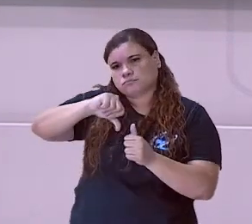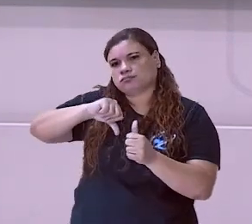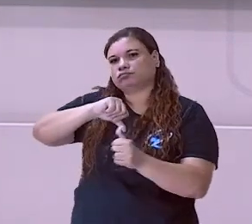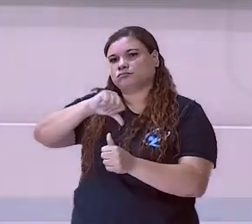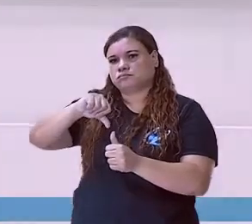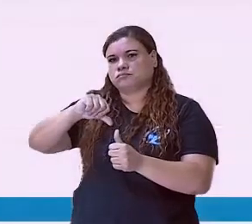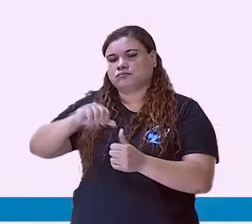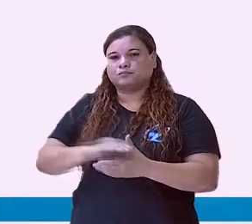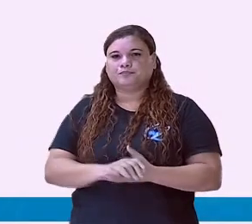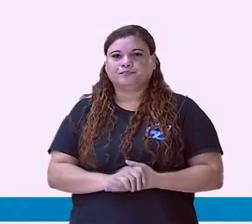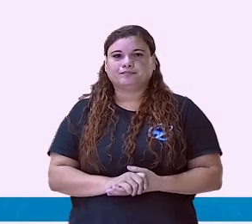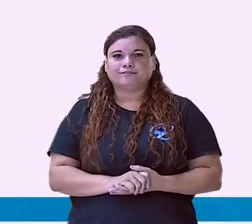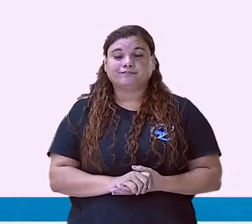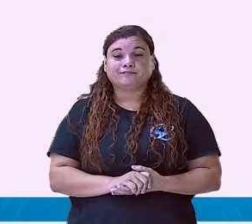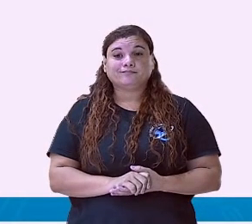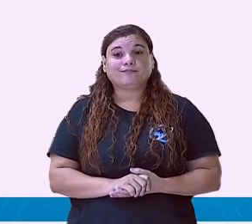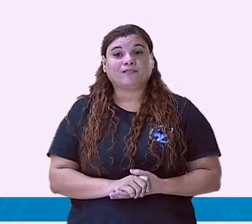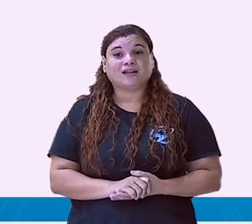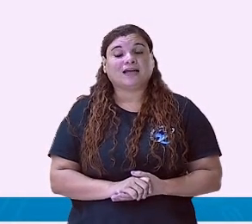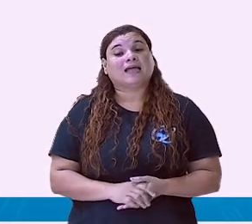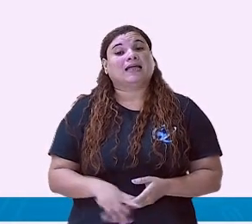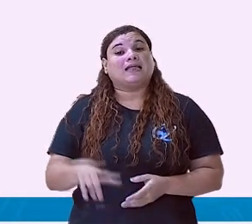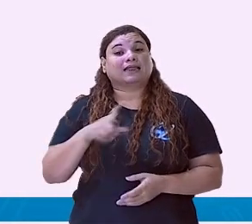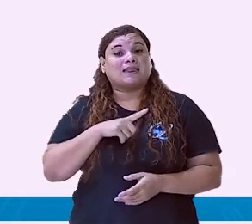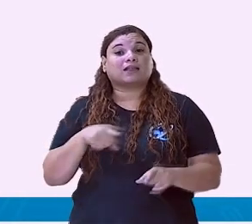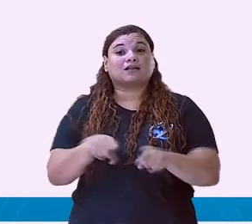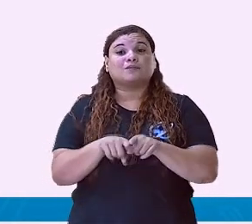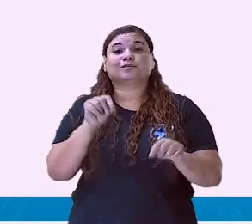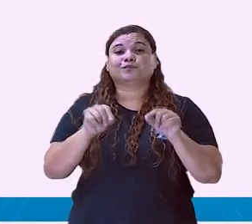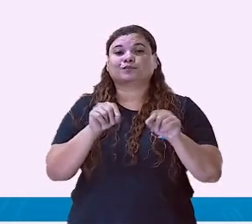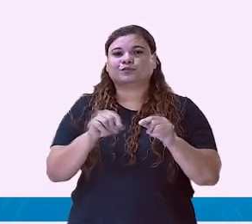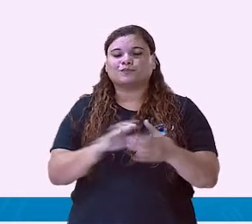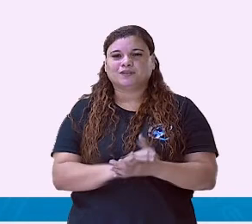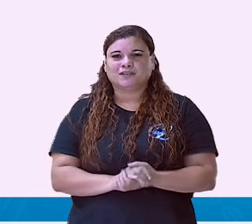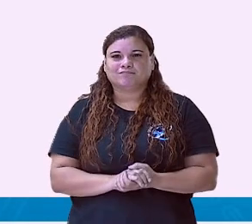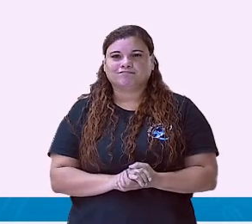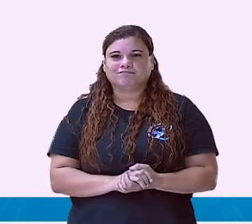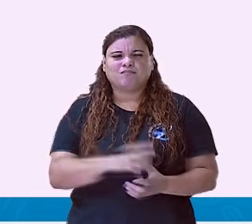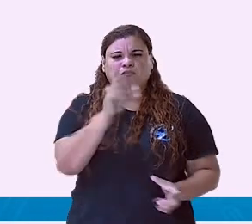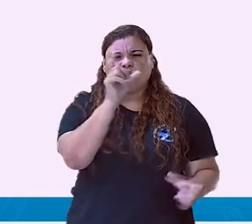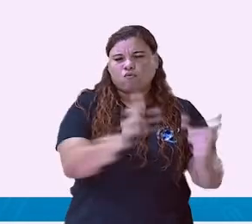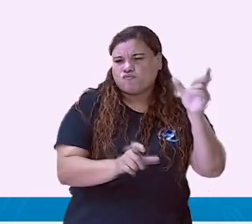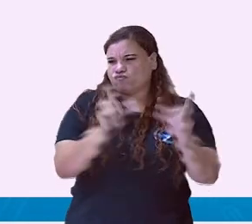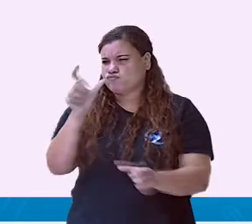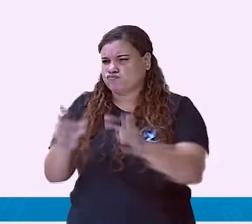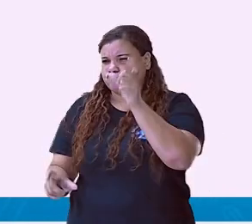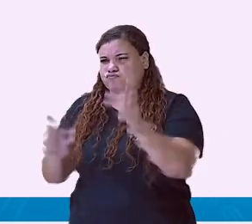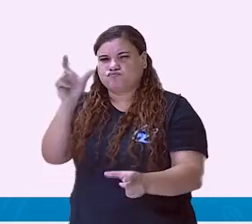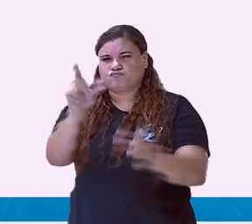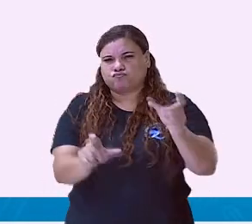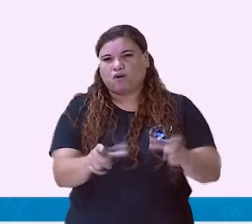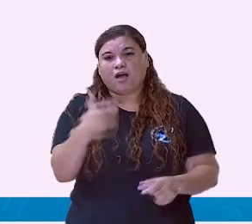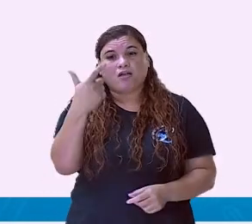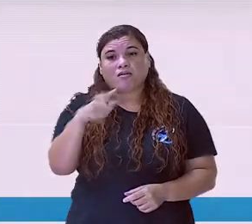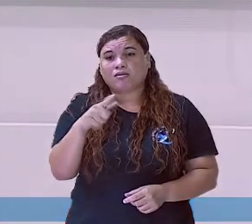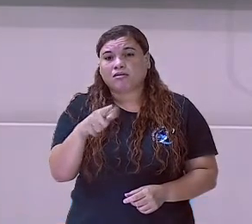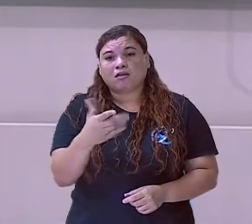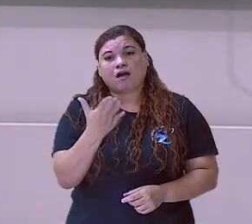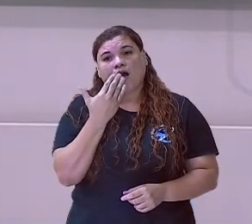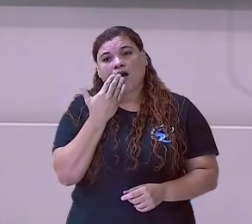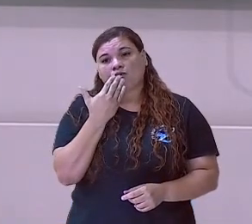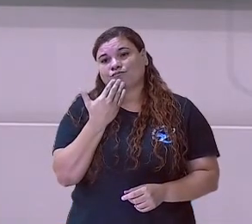de calorias abaixo do mínimo recomendado. Grande parcela das pessoas vivendo em moradias